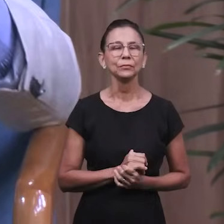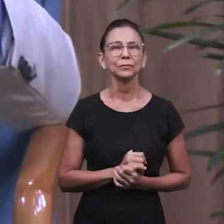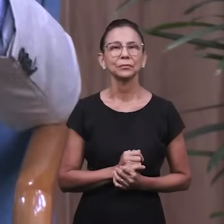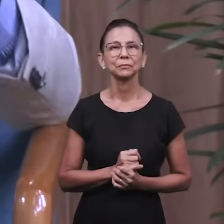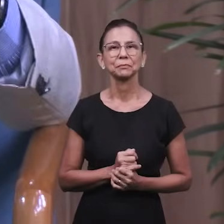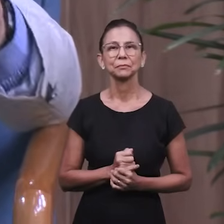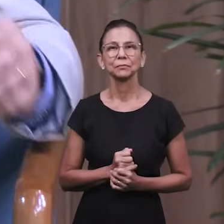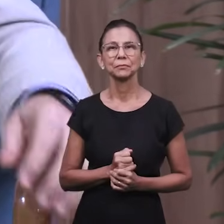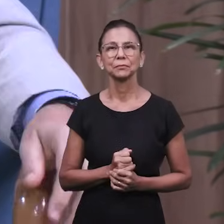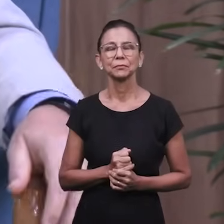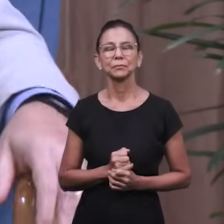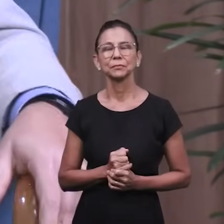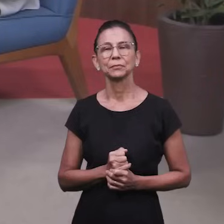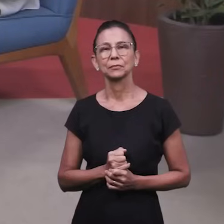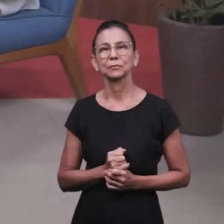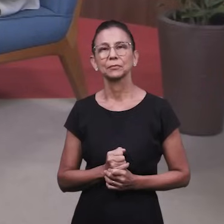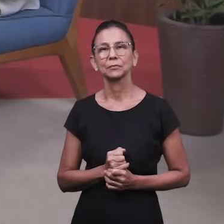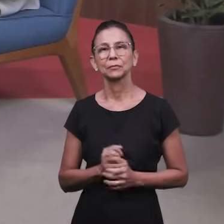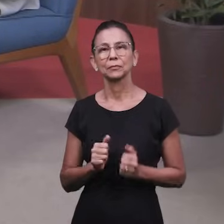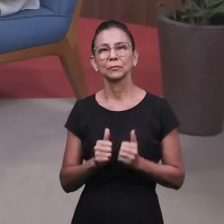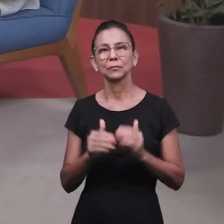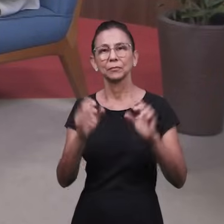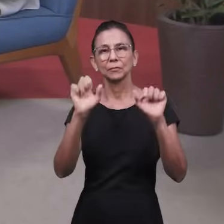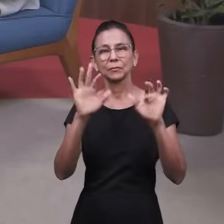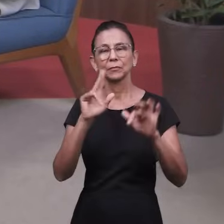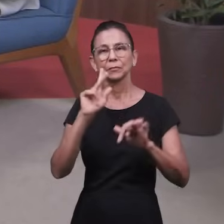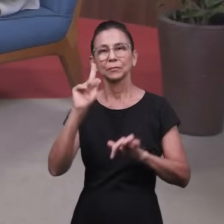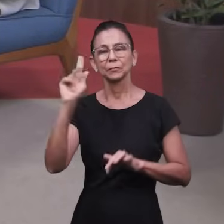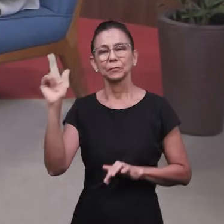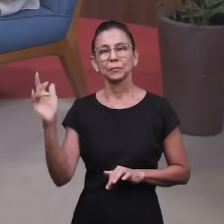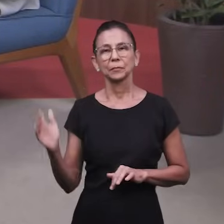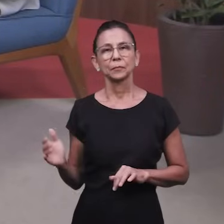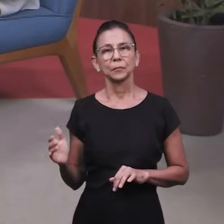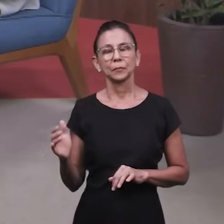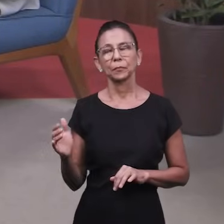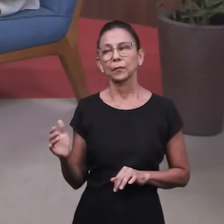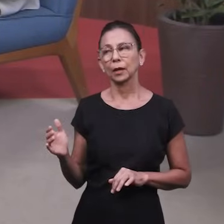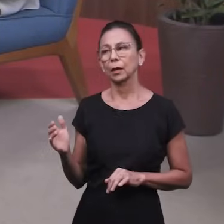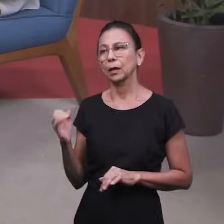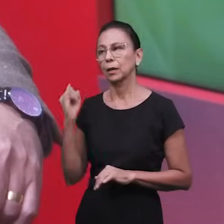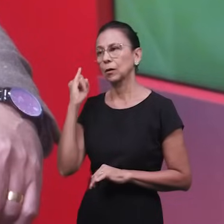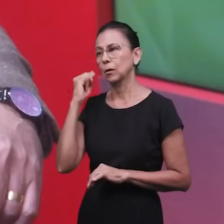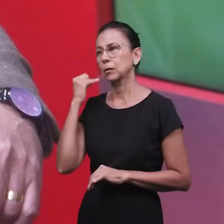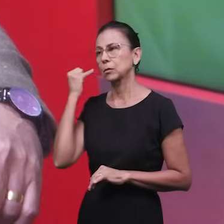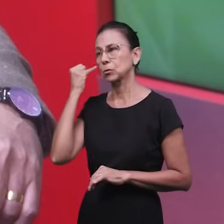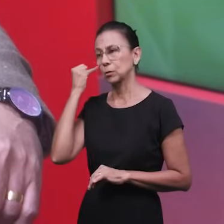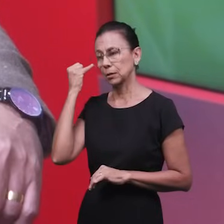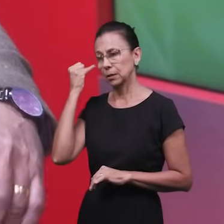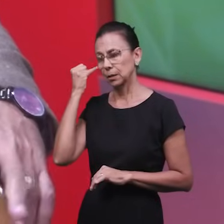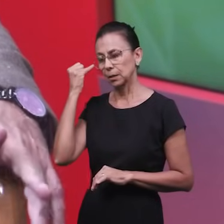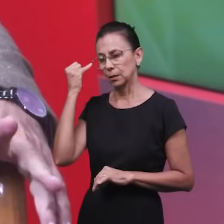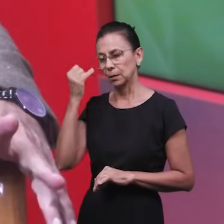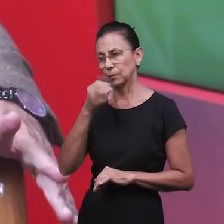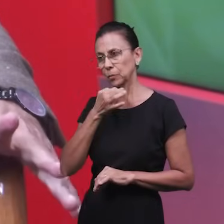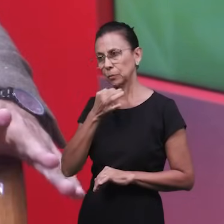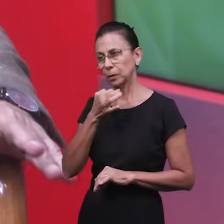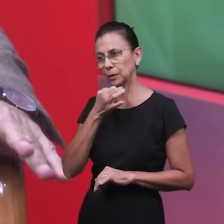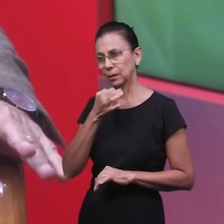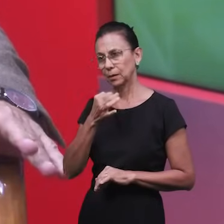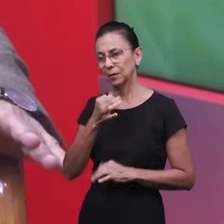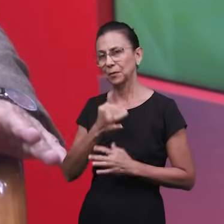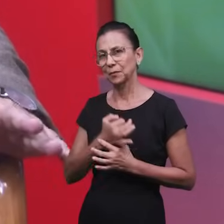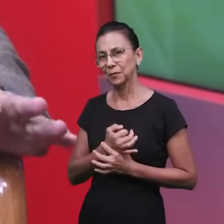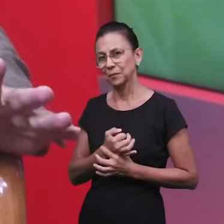aí a bênção da eternidade. Eu penso, sabe, Josias, que a sua colocação